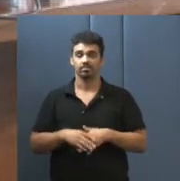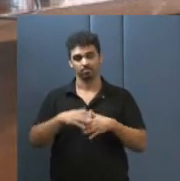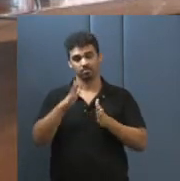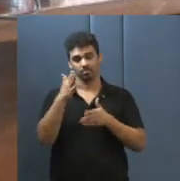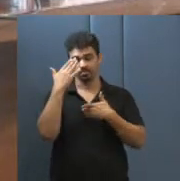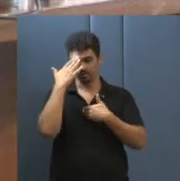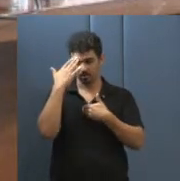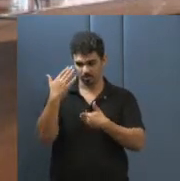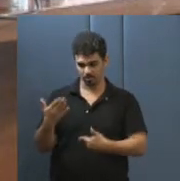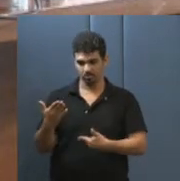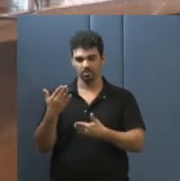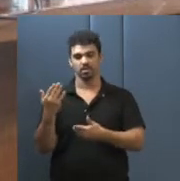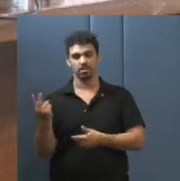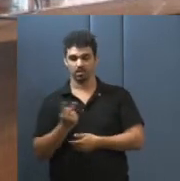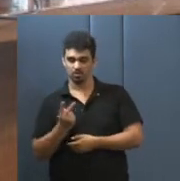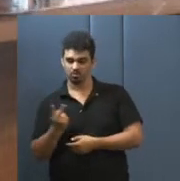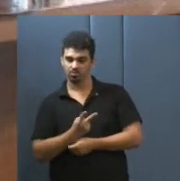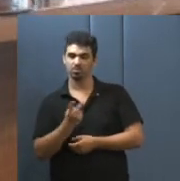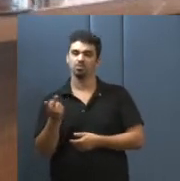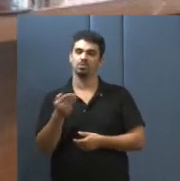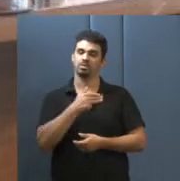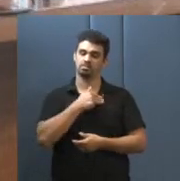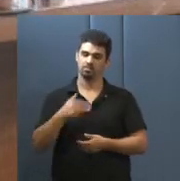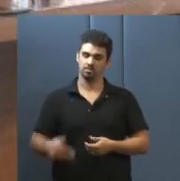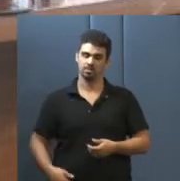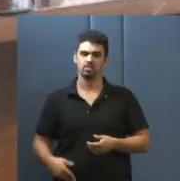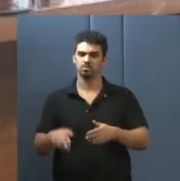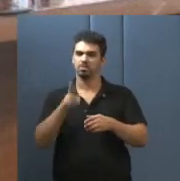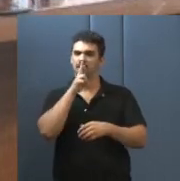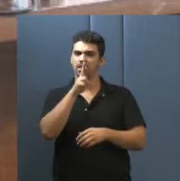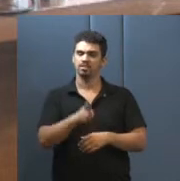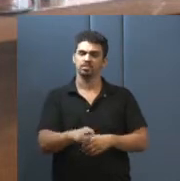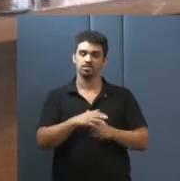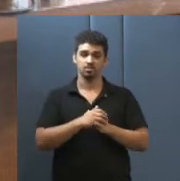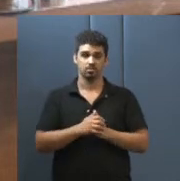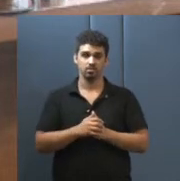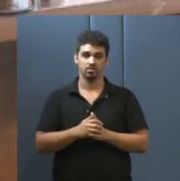Obrigado, ministro Caio, Lázaro, pelas respostas.